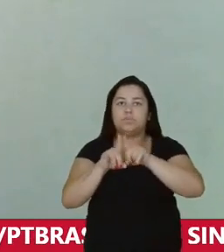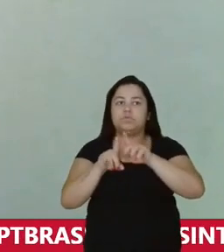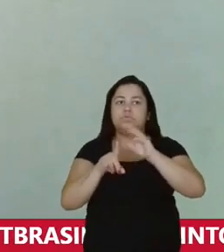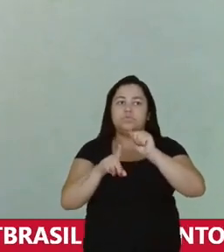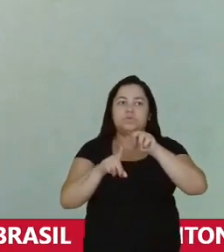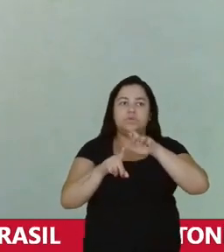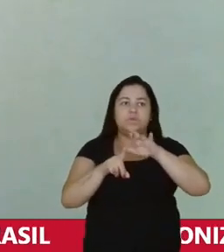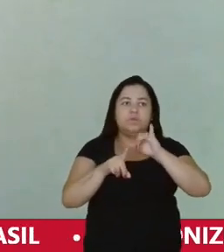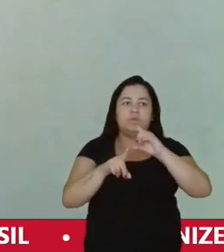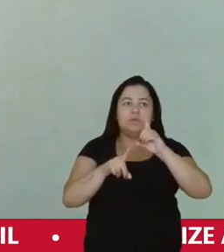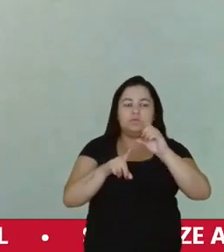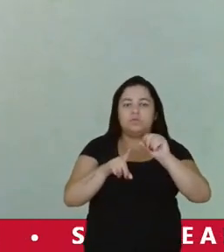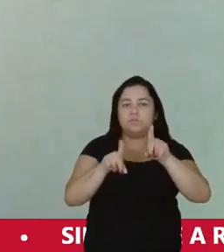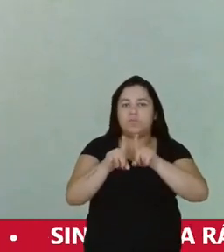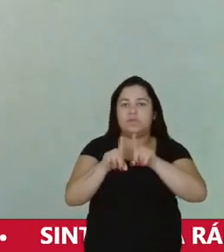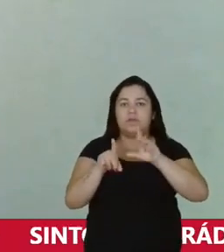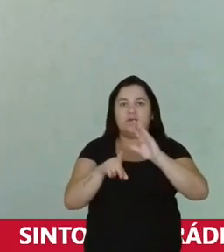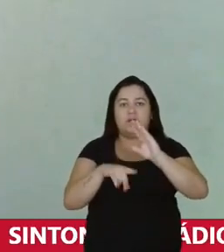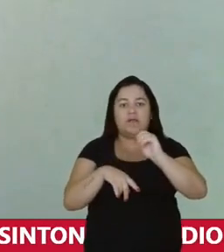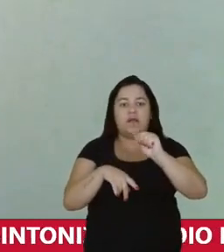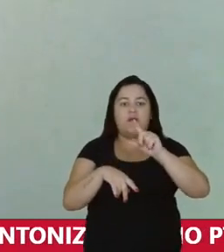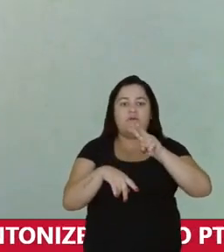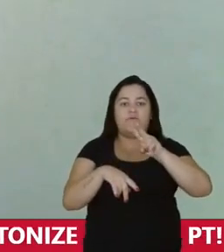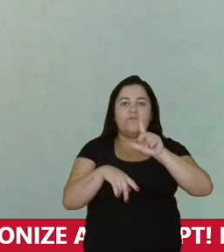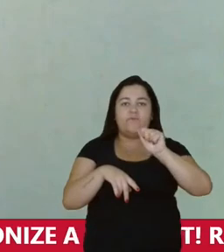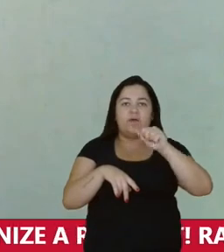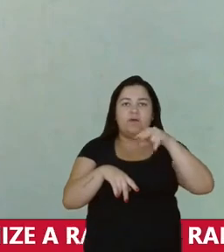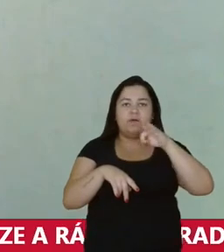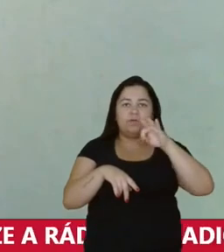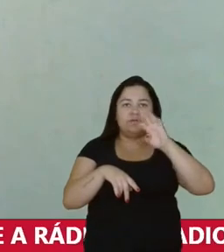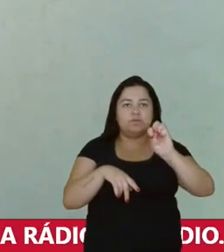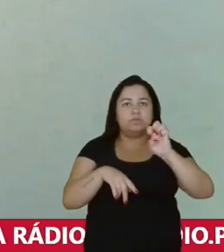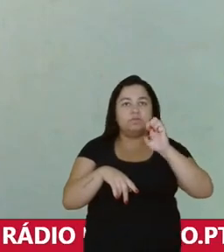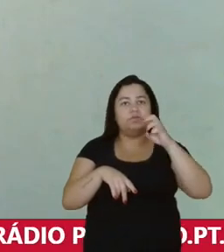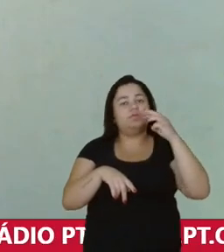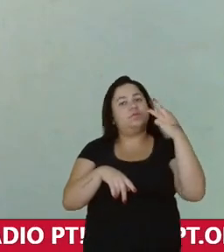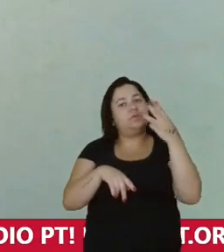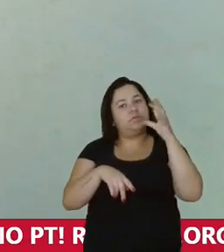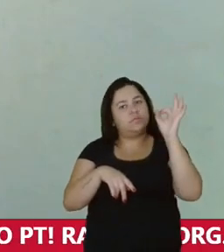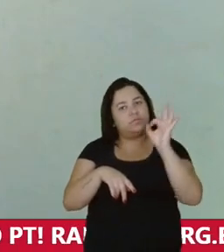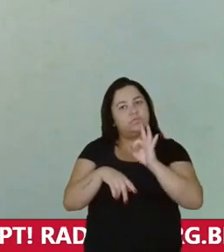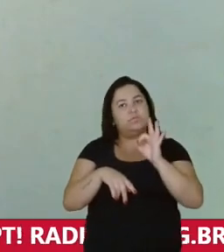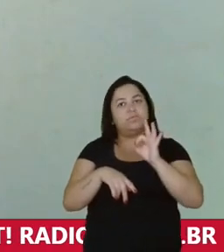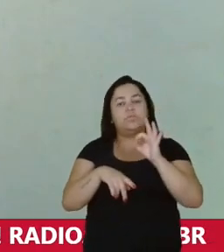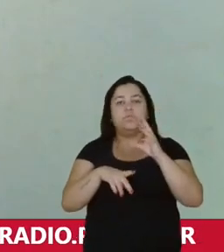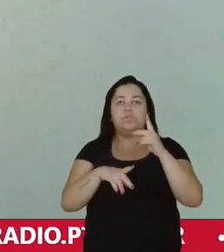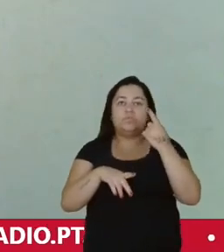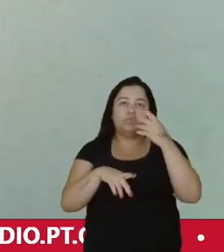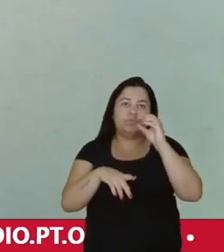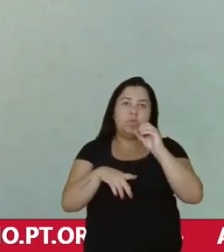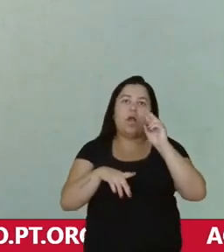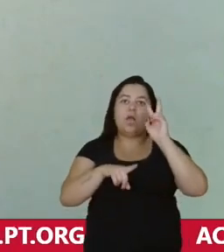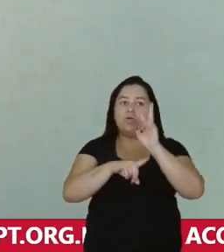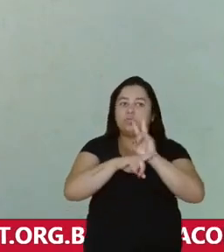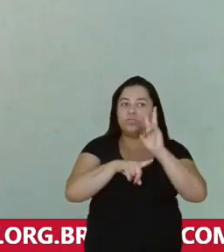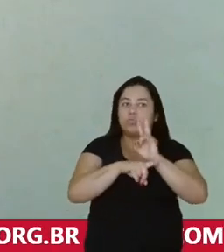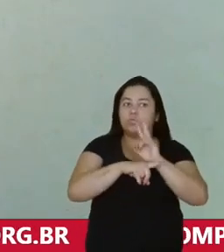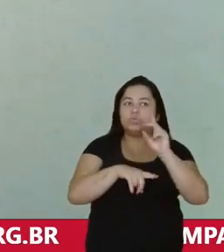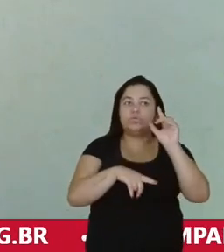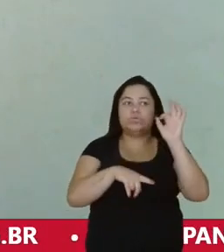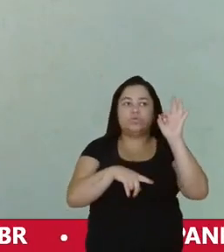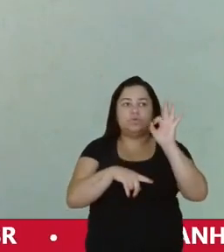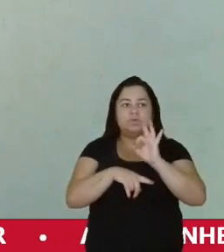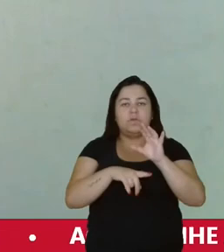cerrado. Aqui em Cavalcante está realmente os 3% de cerrado ainda 100% preservado, o cerrado que a gente